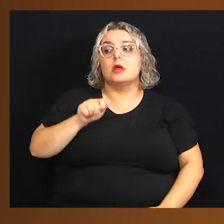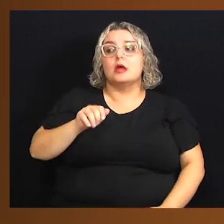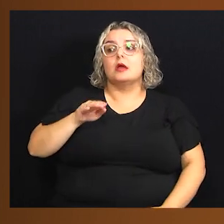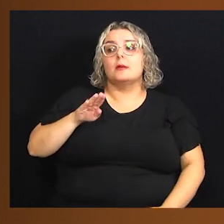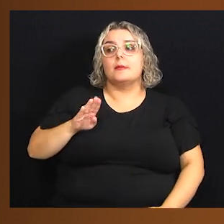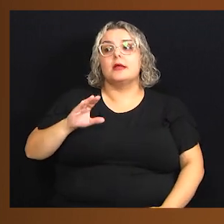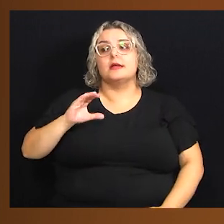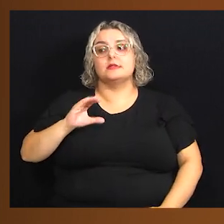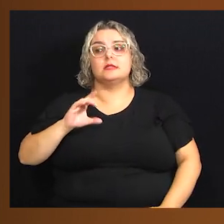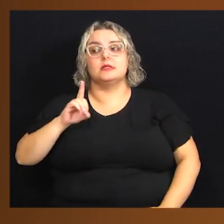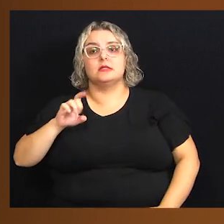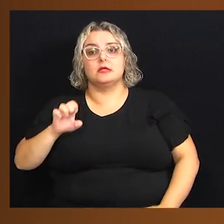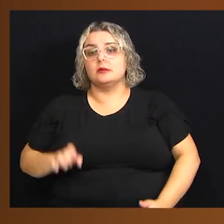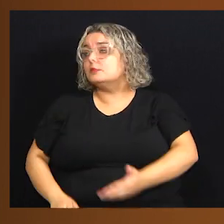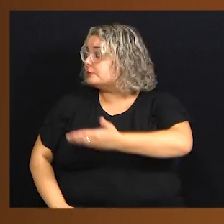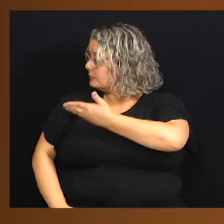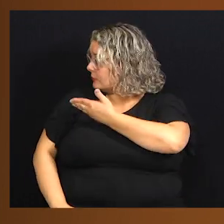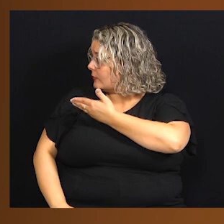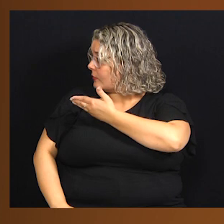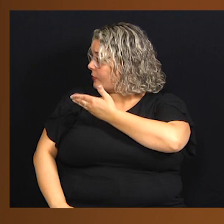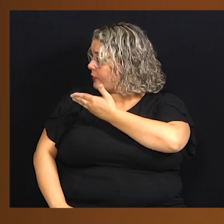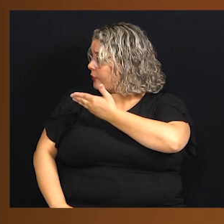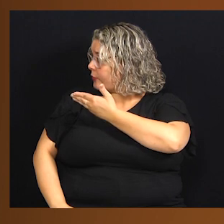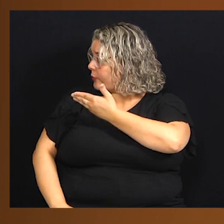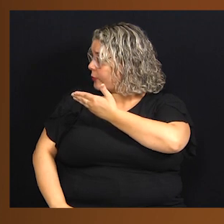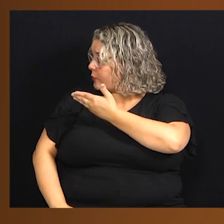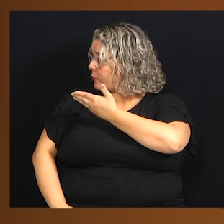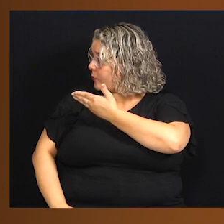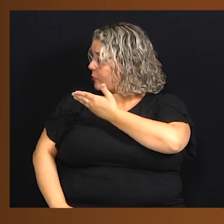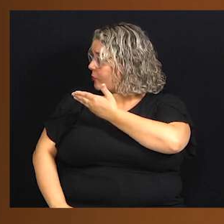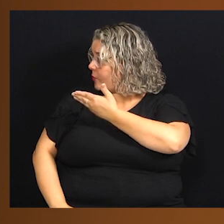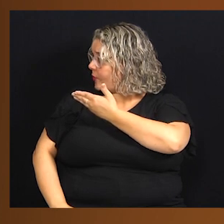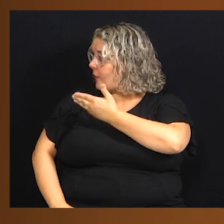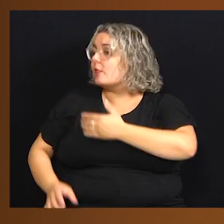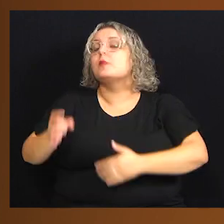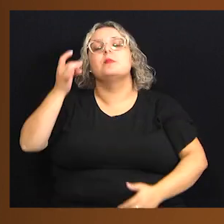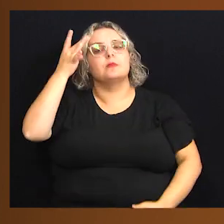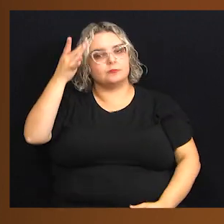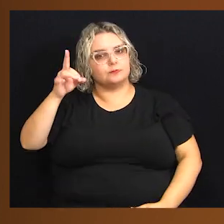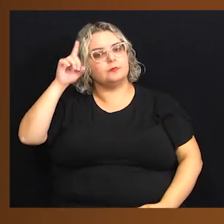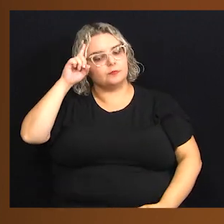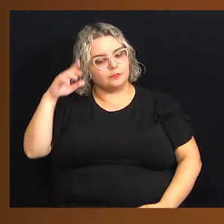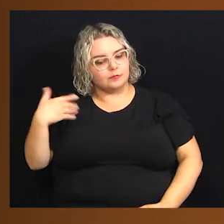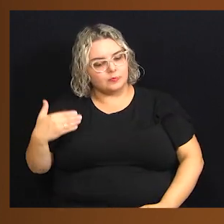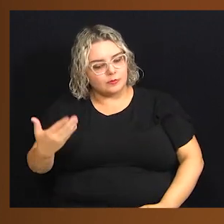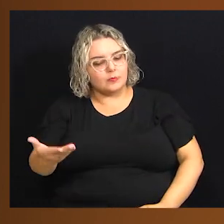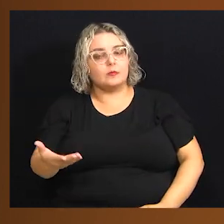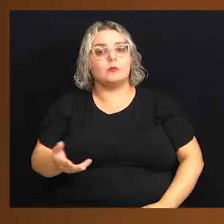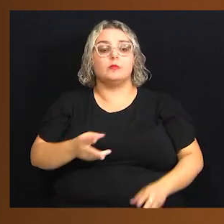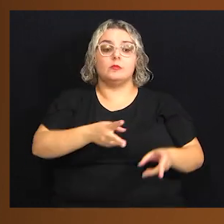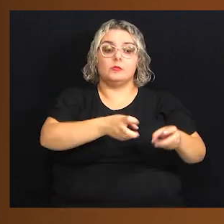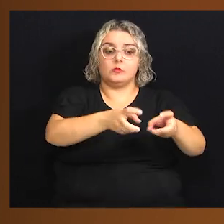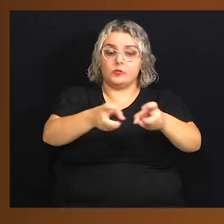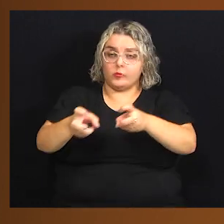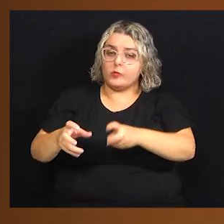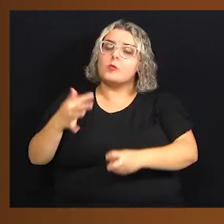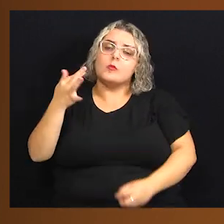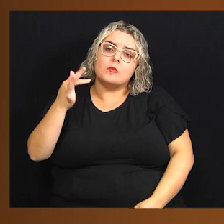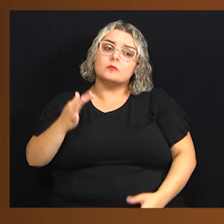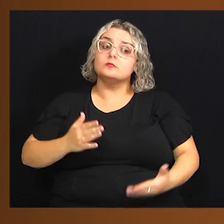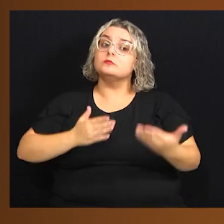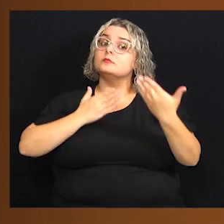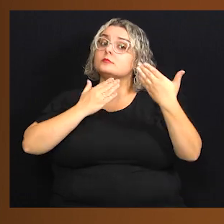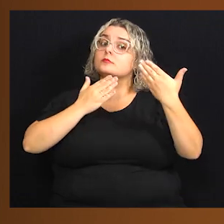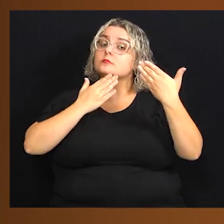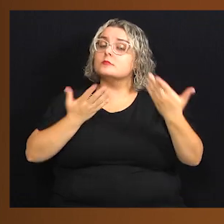do ABCDE, que se a gente lembrar e usar no nosso dia a dia, ela é fácil e com isso a gente consegue detectar lesões